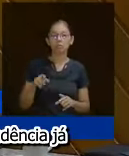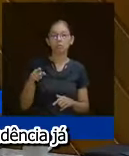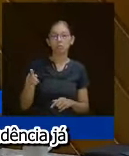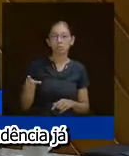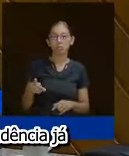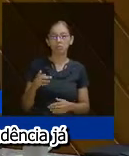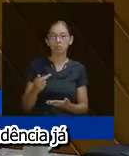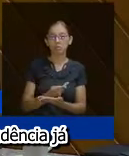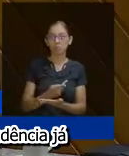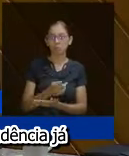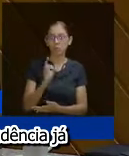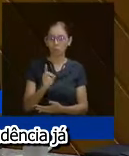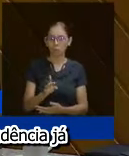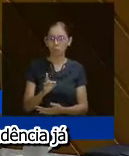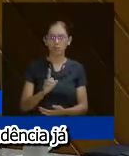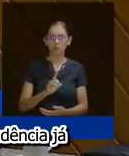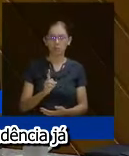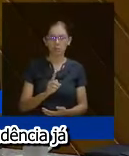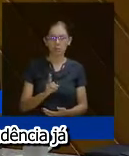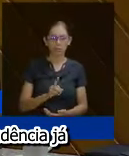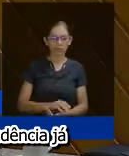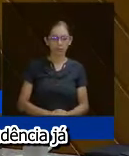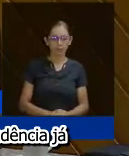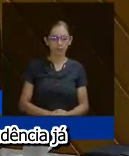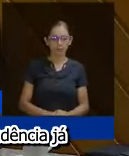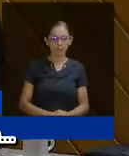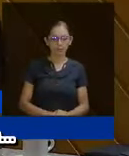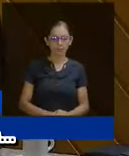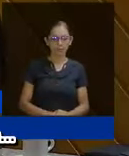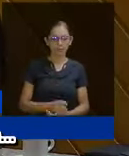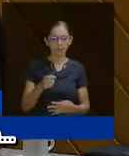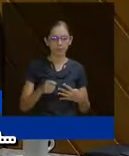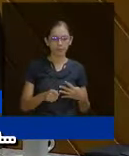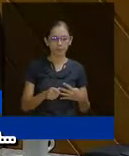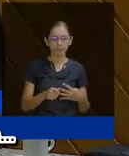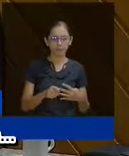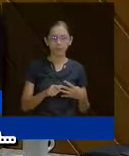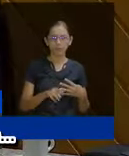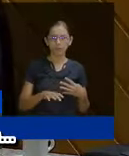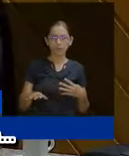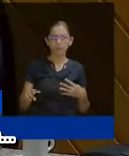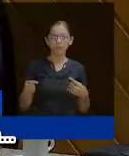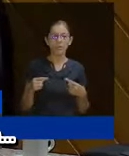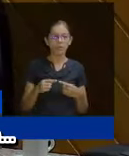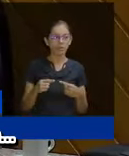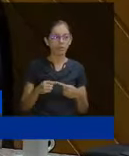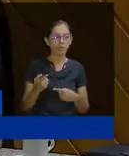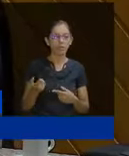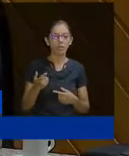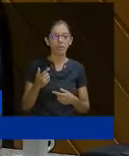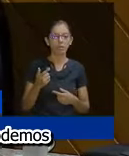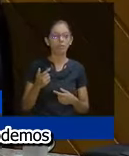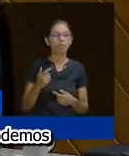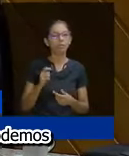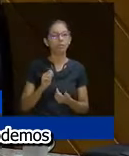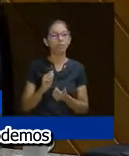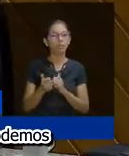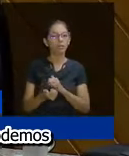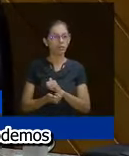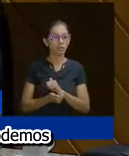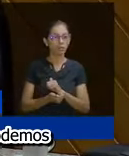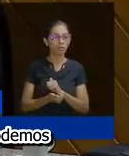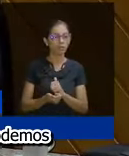pode ser classificada como ato doloso. A jurisprudência já pacífica nesse sentido, então, quando se analisa